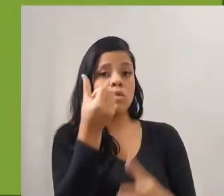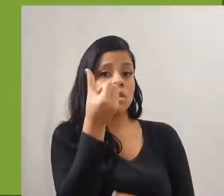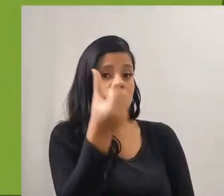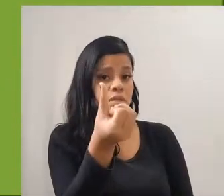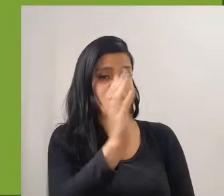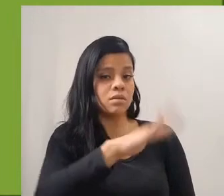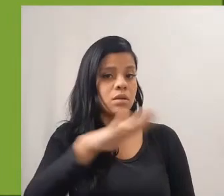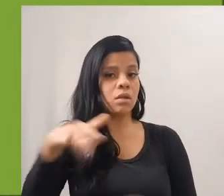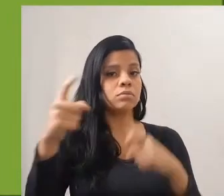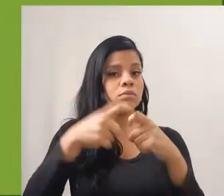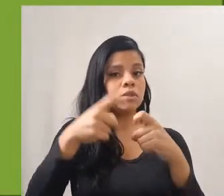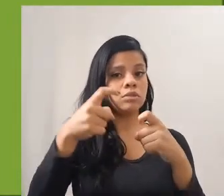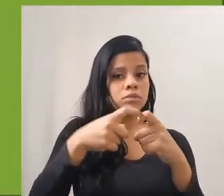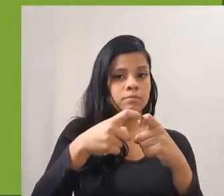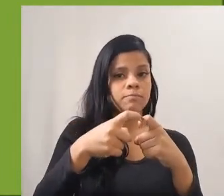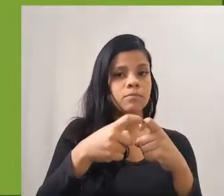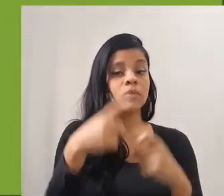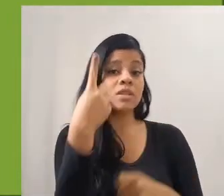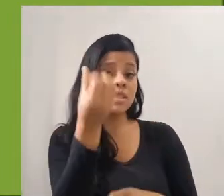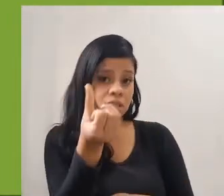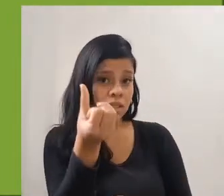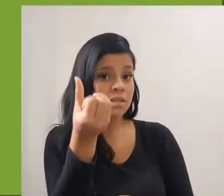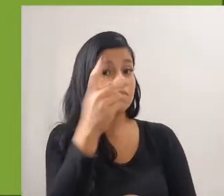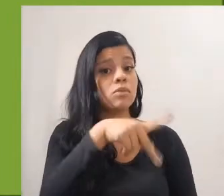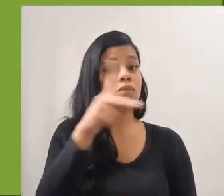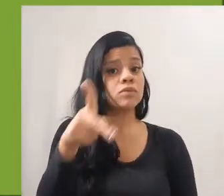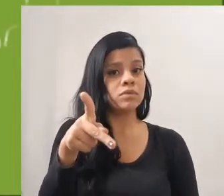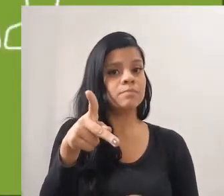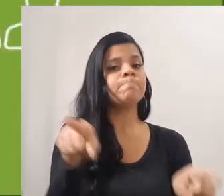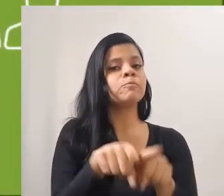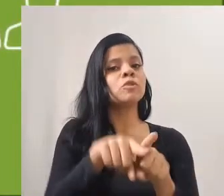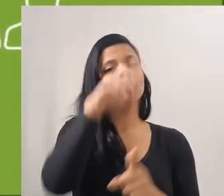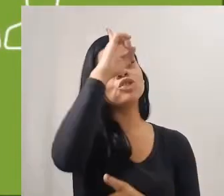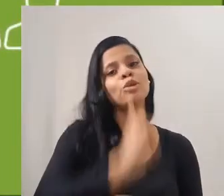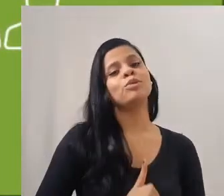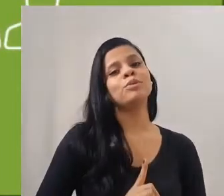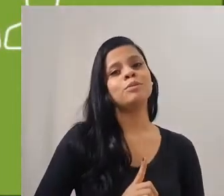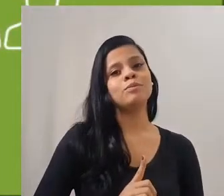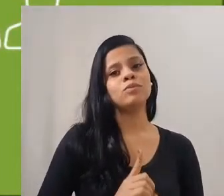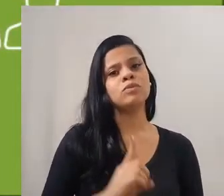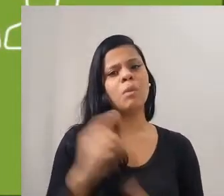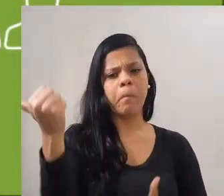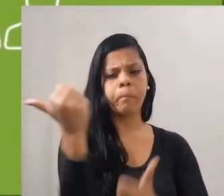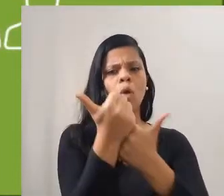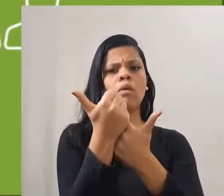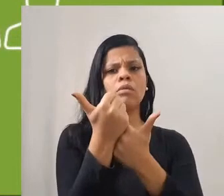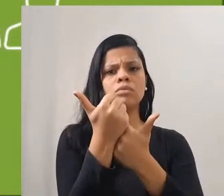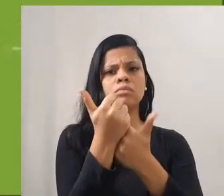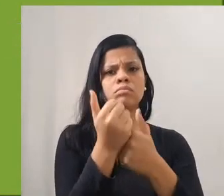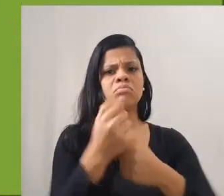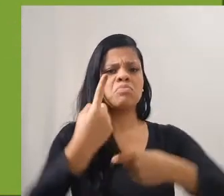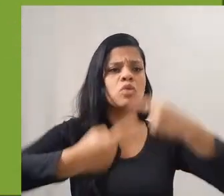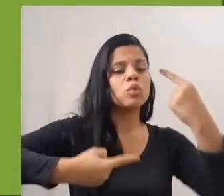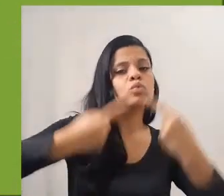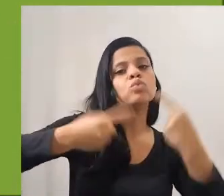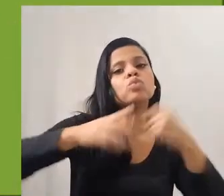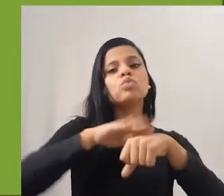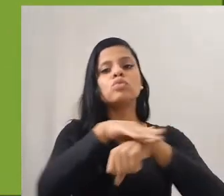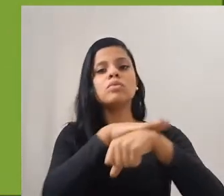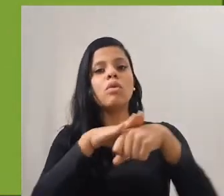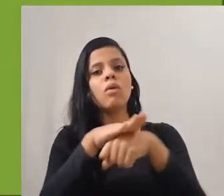6 alunos da medicina, 16 professores e a diretoria da escola. Todas as demandas são discutidas em